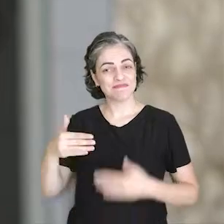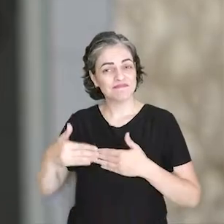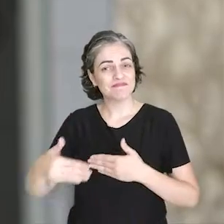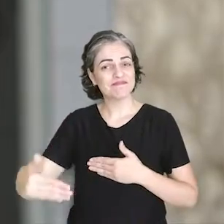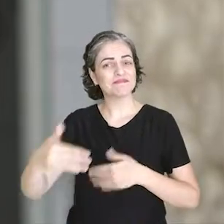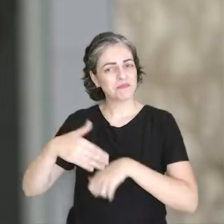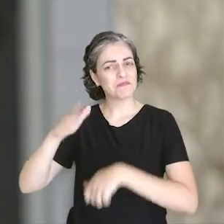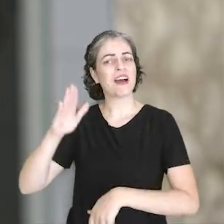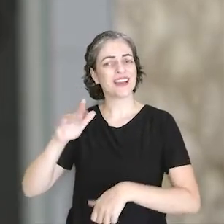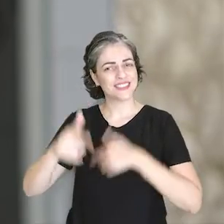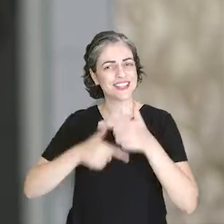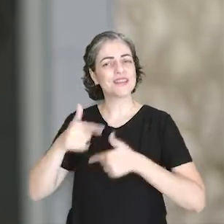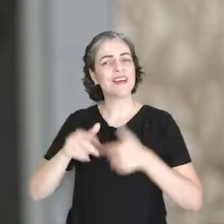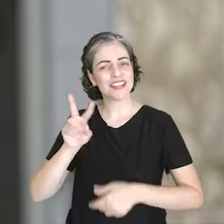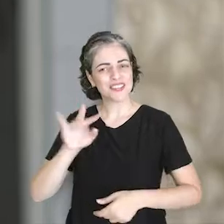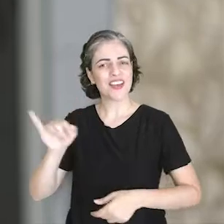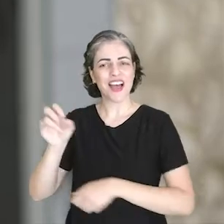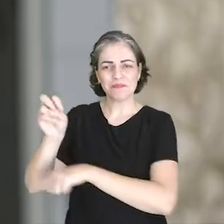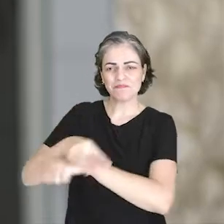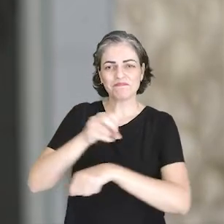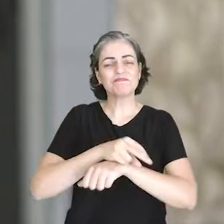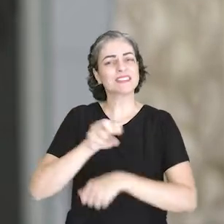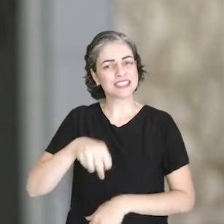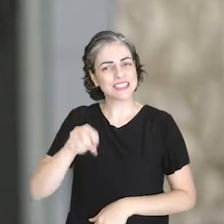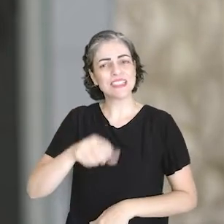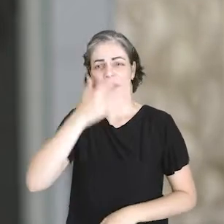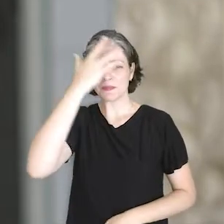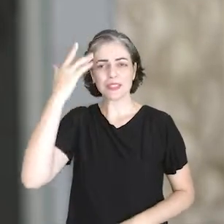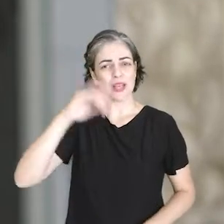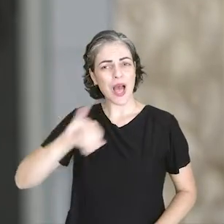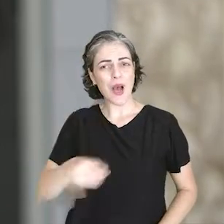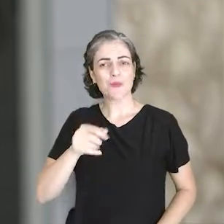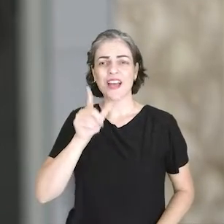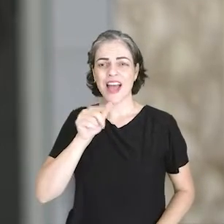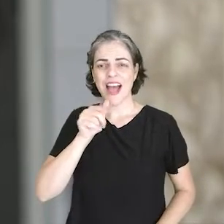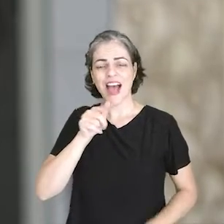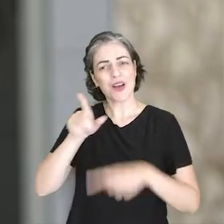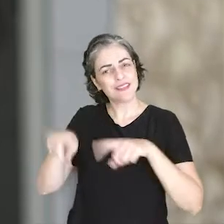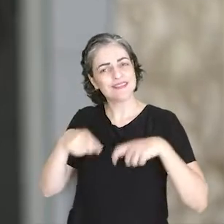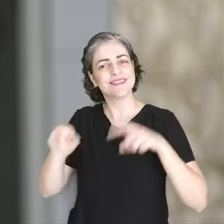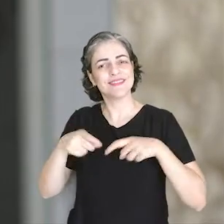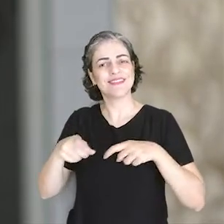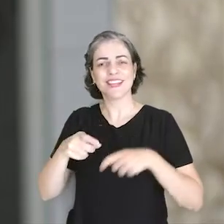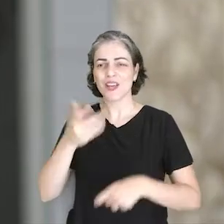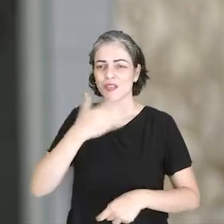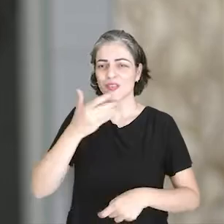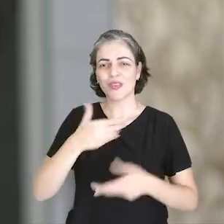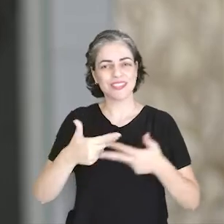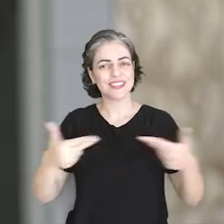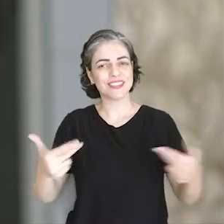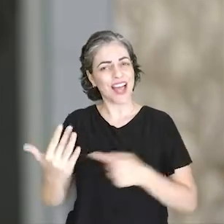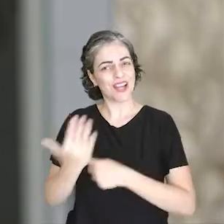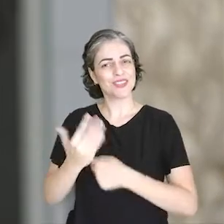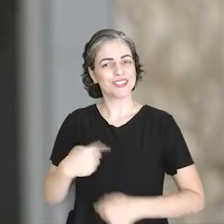Vai surgir trabalhos, eu acredito que vai ter pessoas que vão fazer irrigação, para plantação de frutas. Então eu acredito